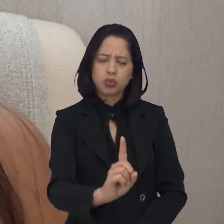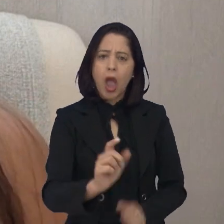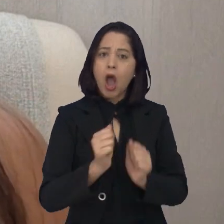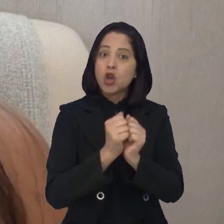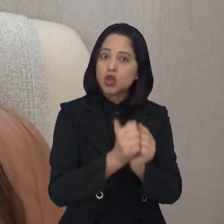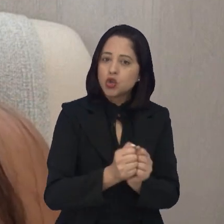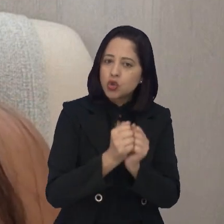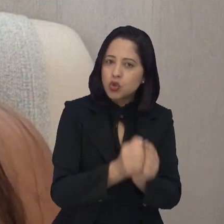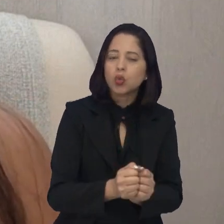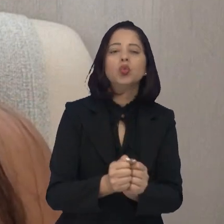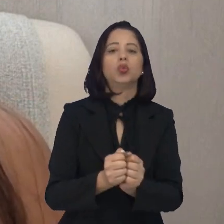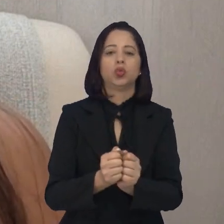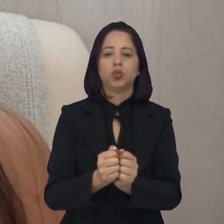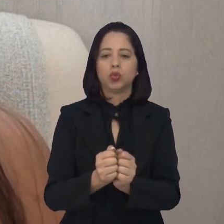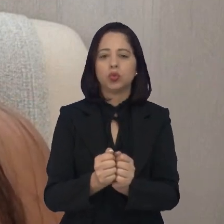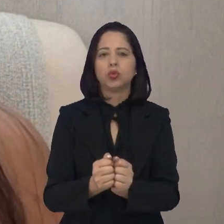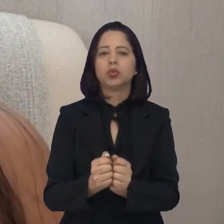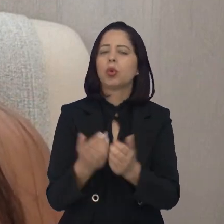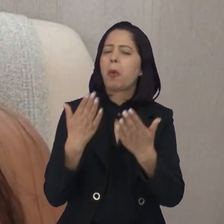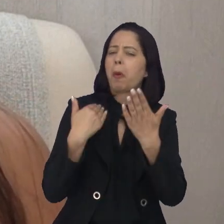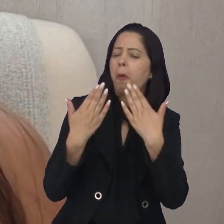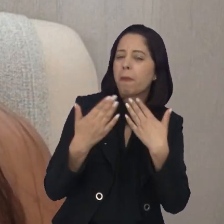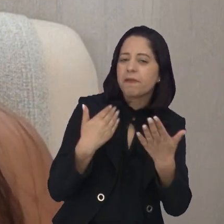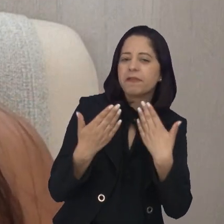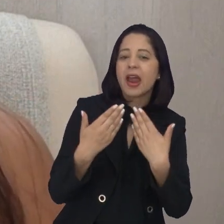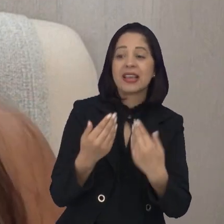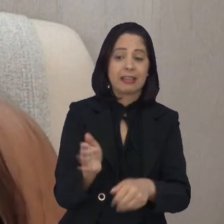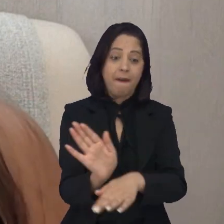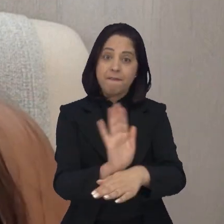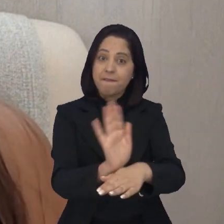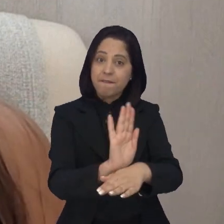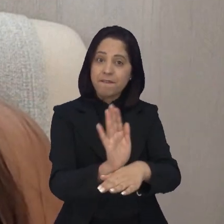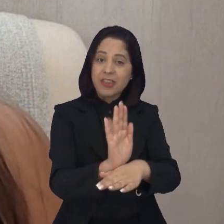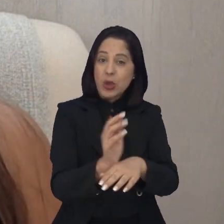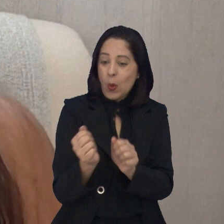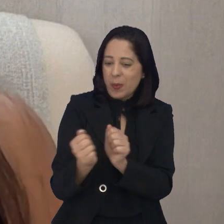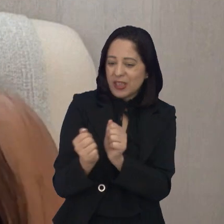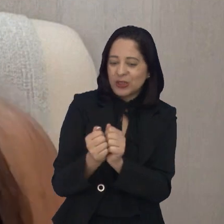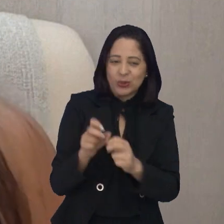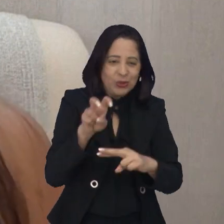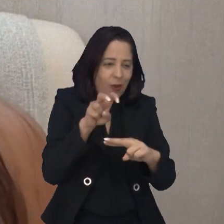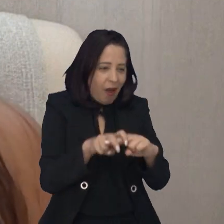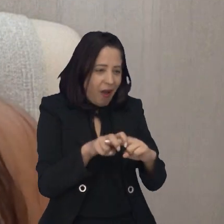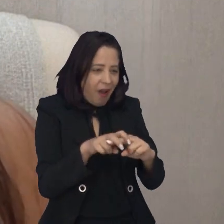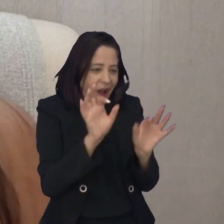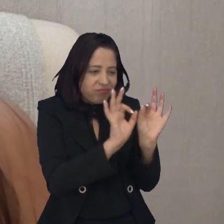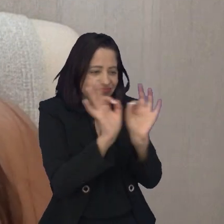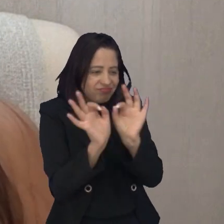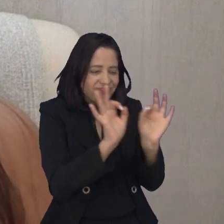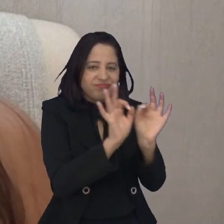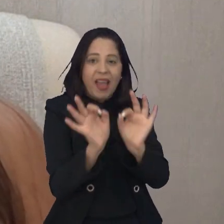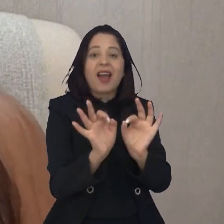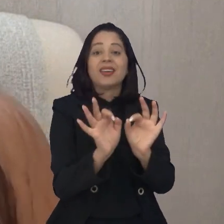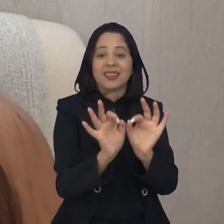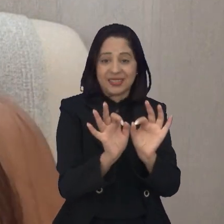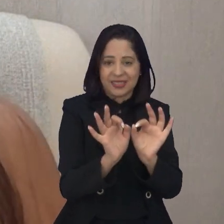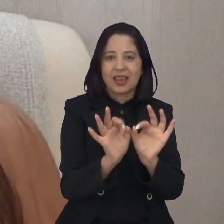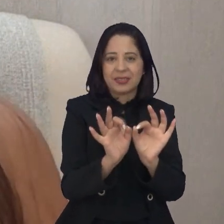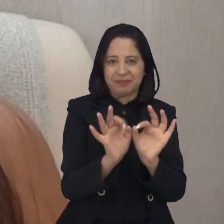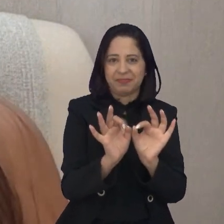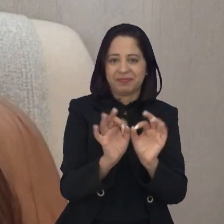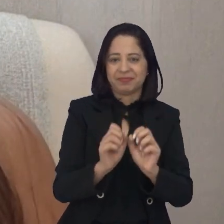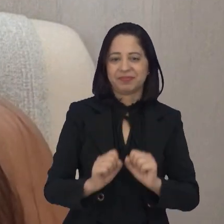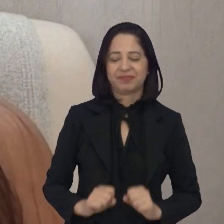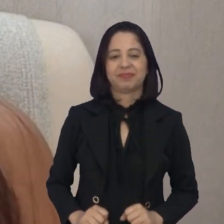através de atividades, de conversas, de filmes, sempre buscando, na verdade, esse